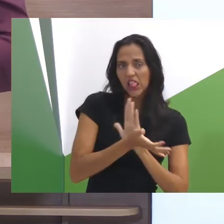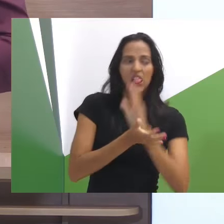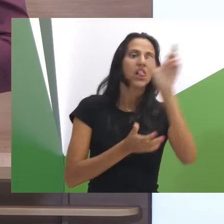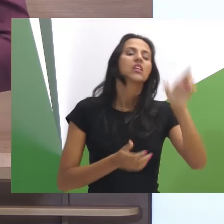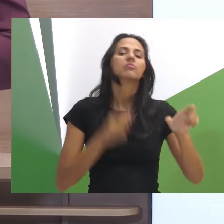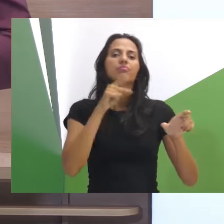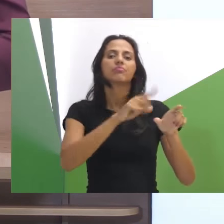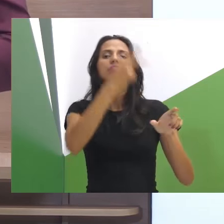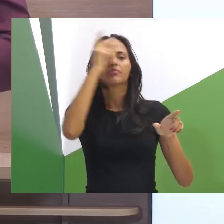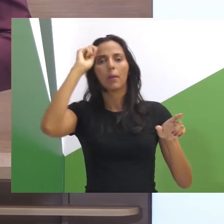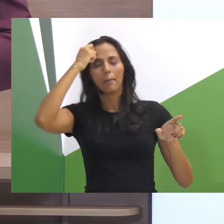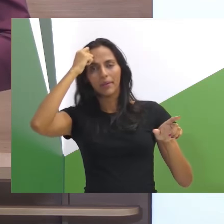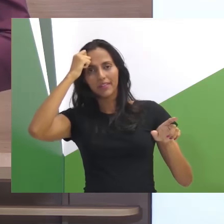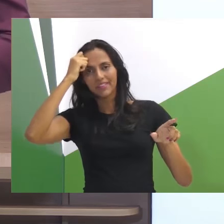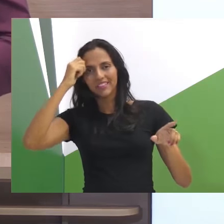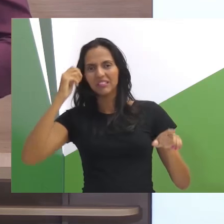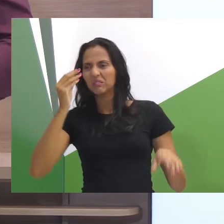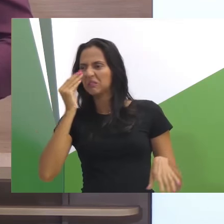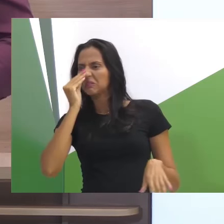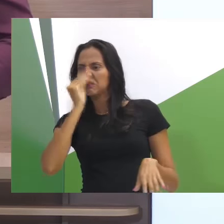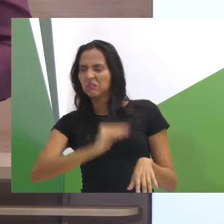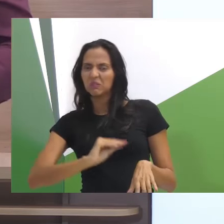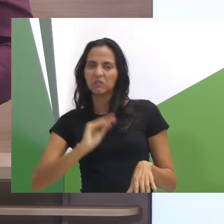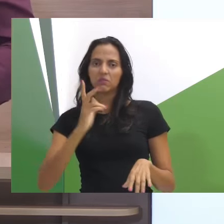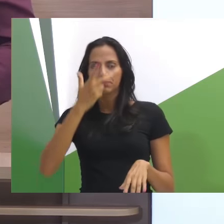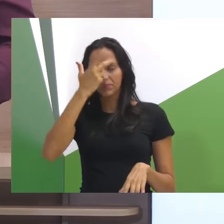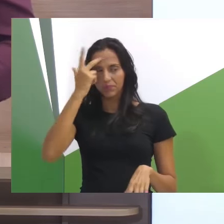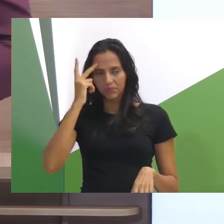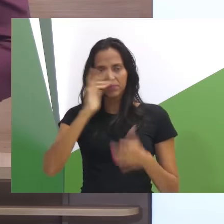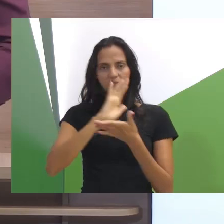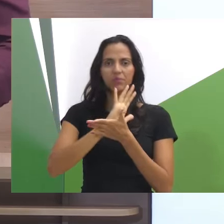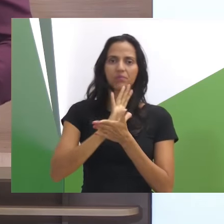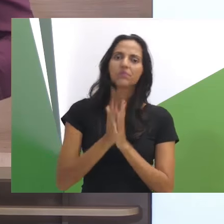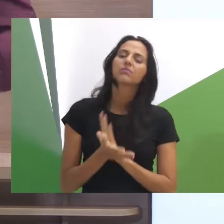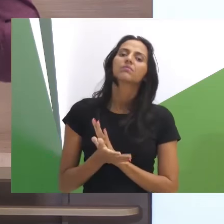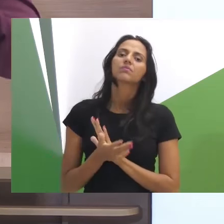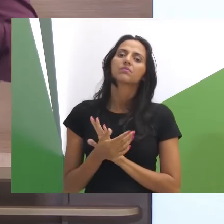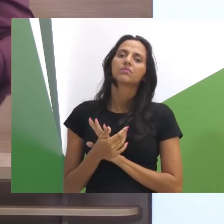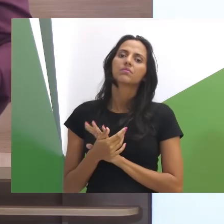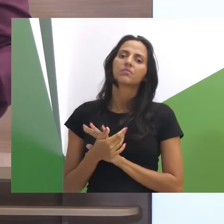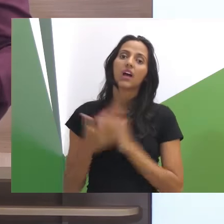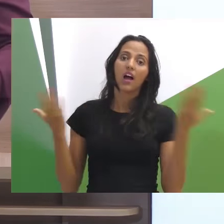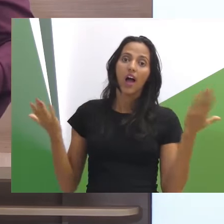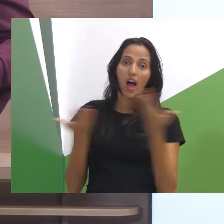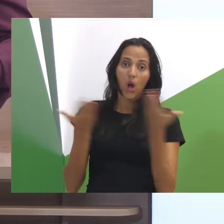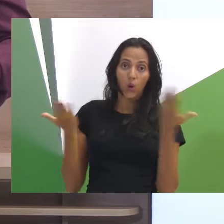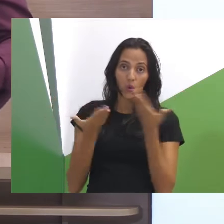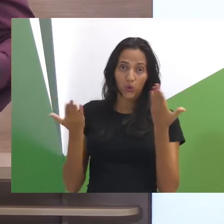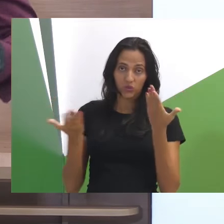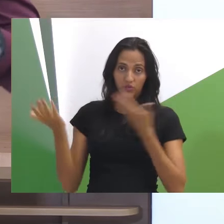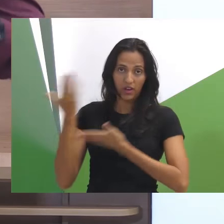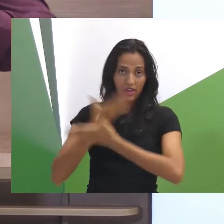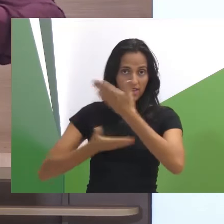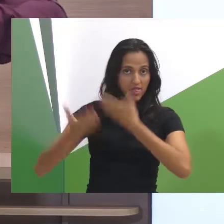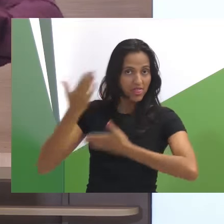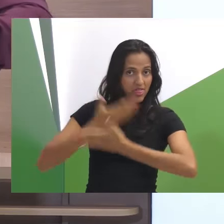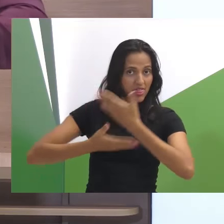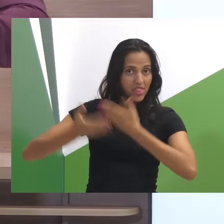sociedade, certo? Então, nós vamos ficar agora com a nossa interatividade para que vocês tenham,